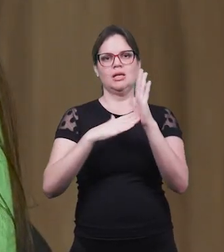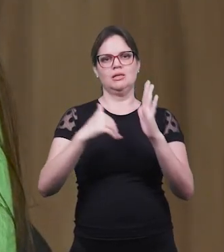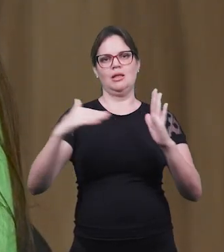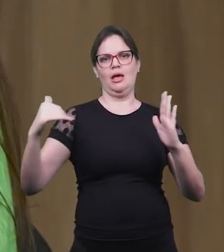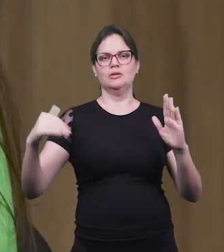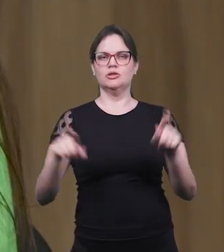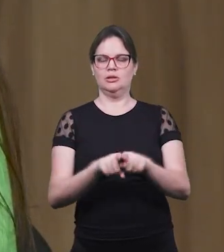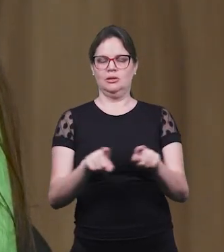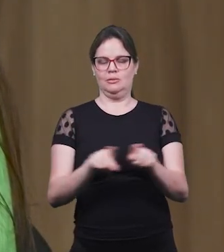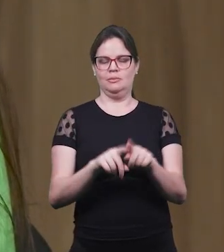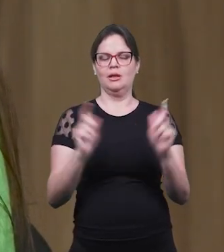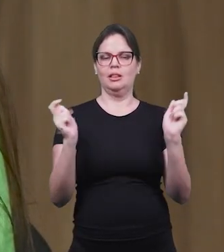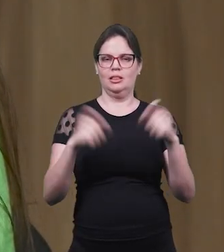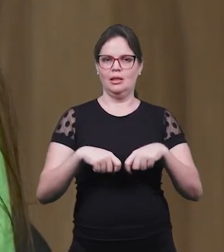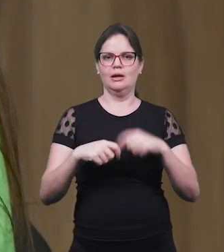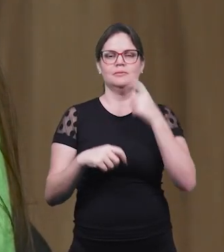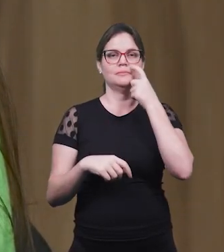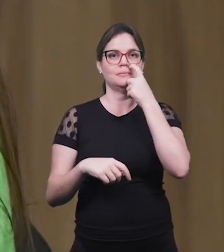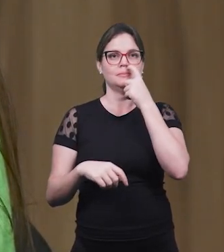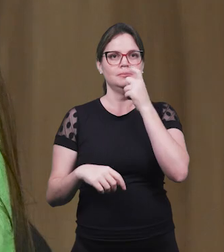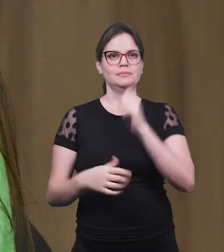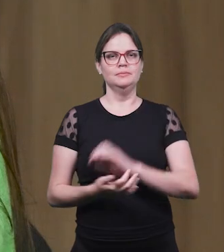ozonoterapia. Podemos